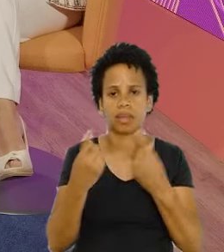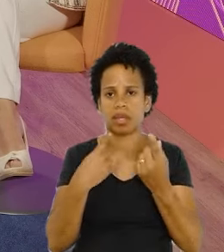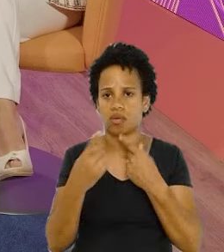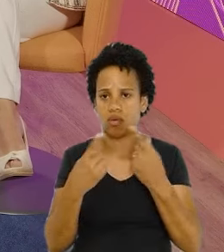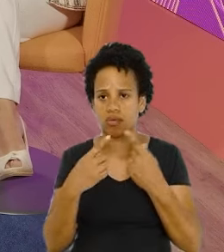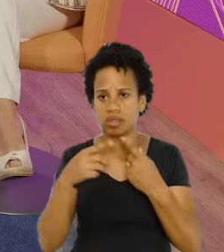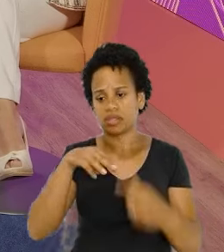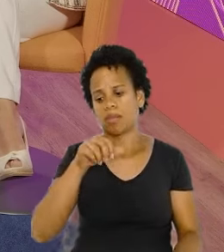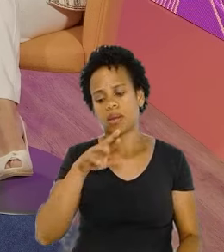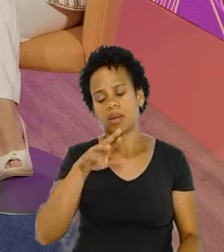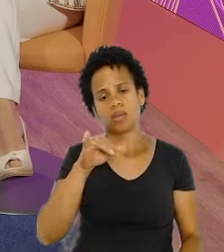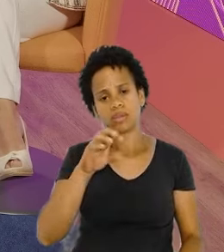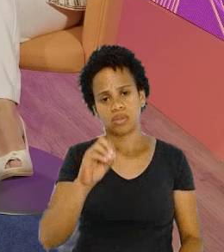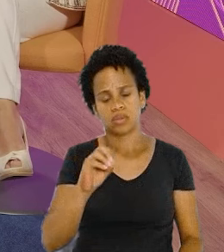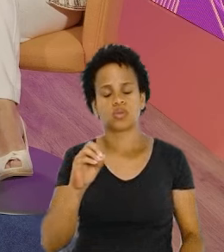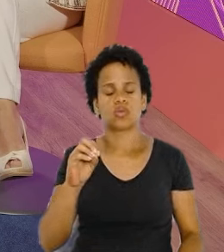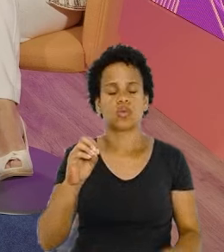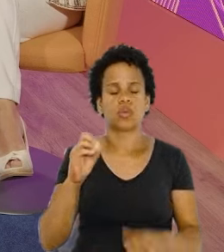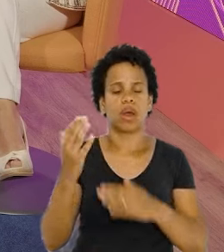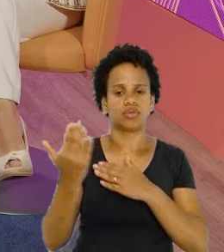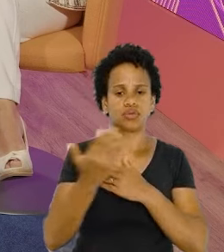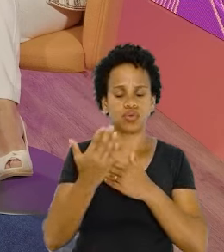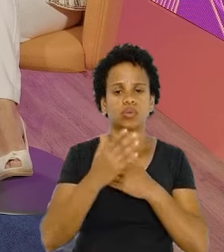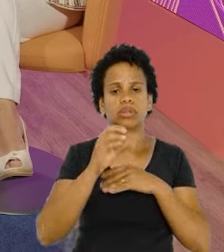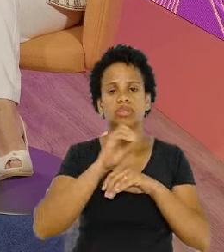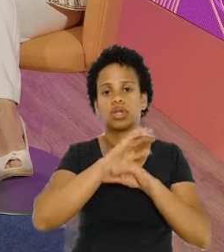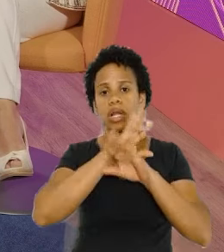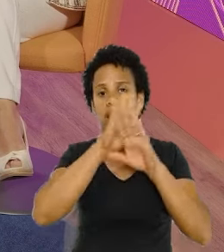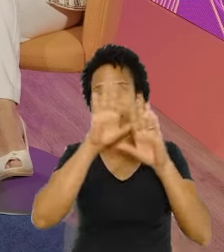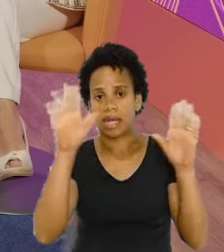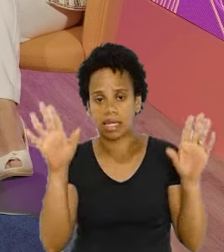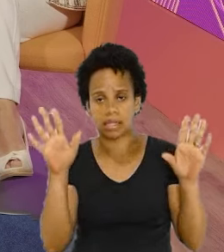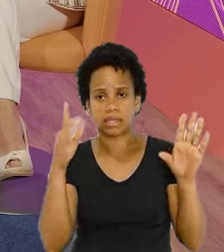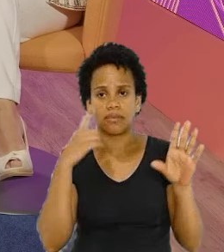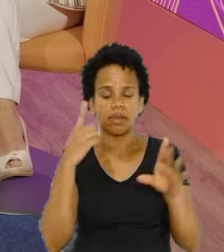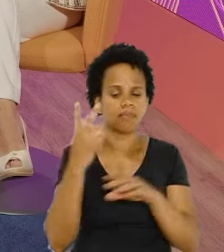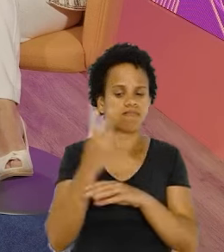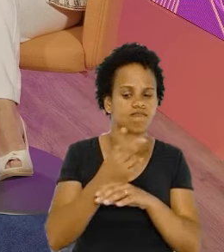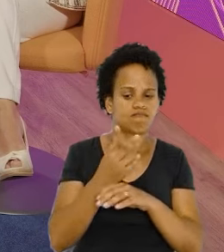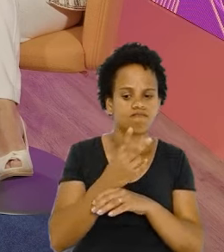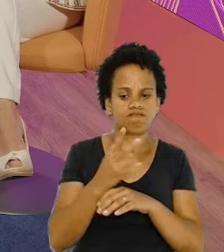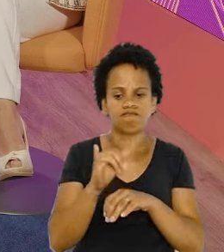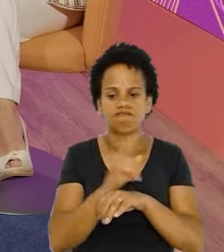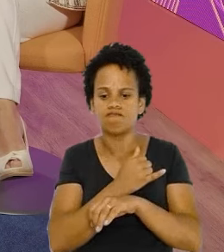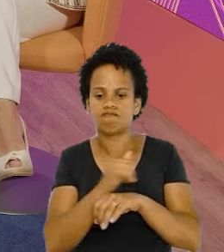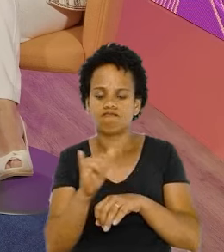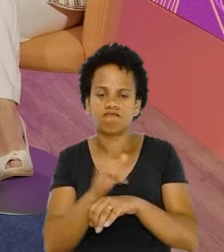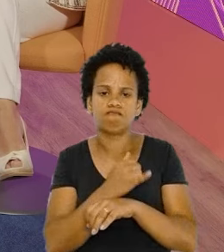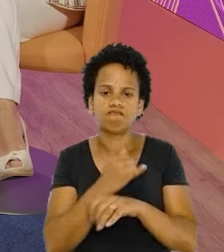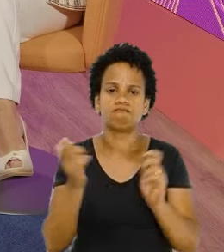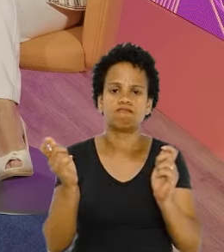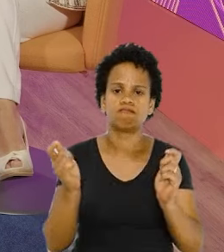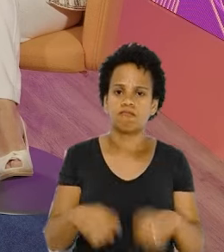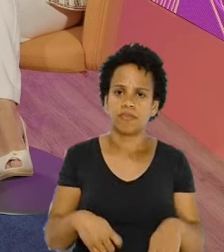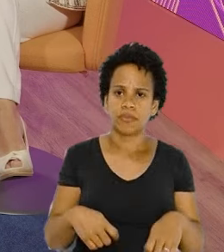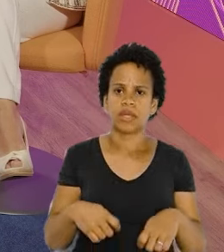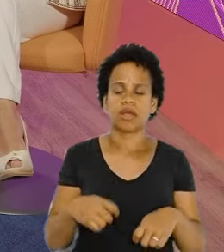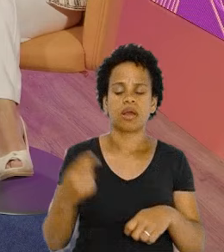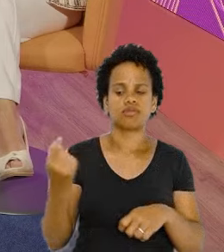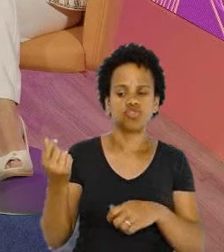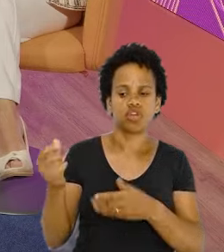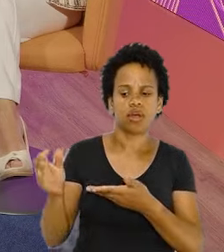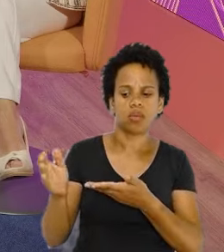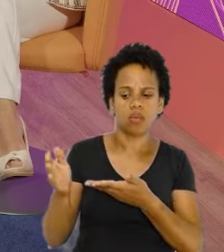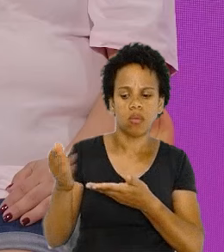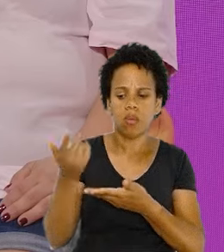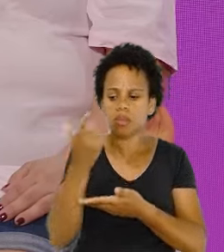Maurício esclarece para ele ajuda ele a encontrar né a buscar mais eh recursos